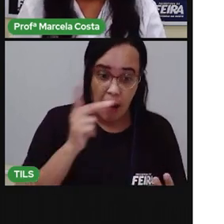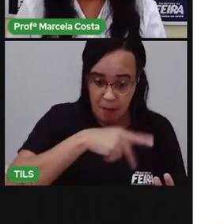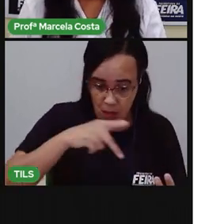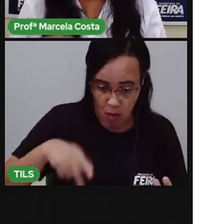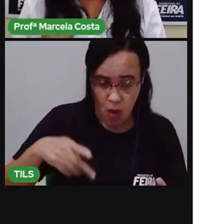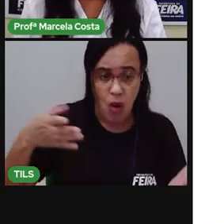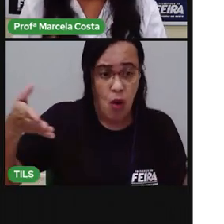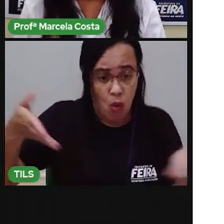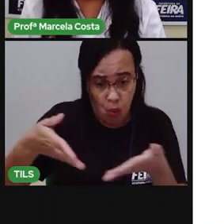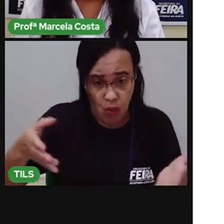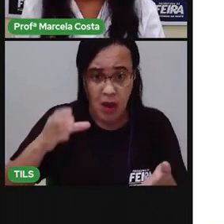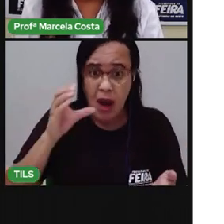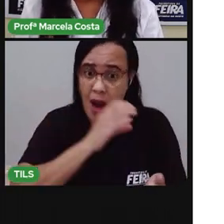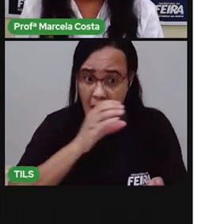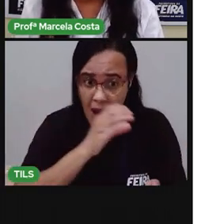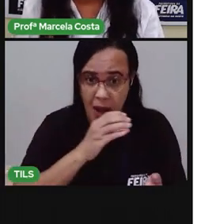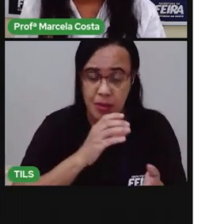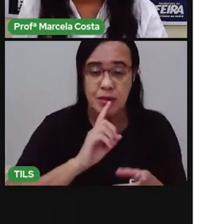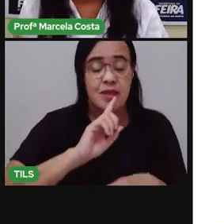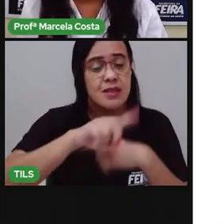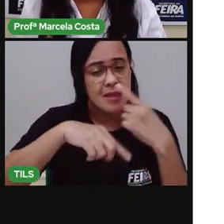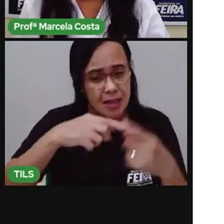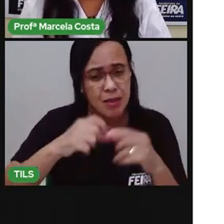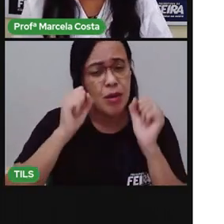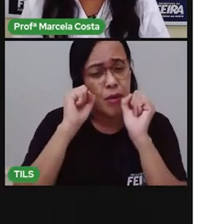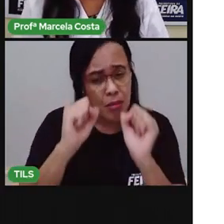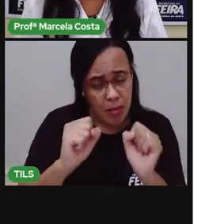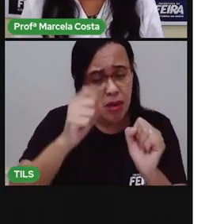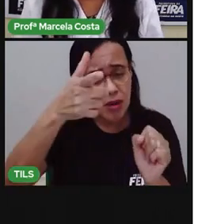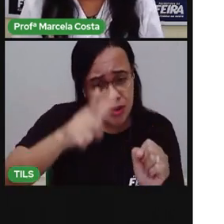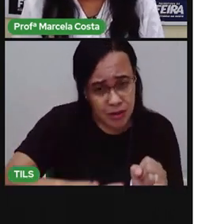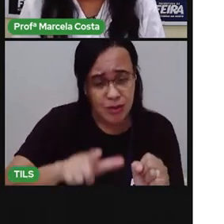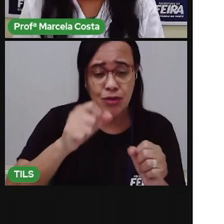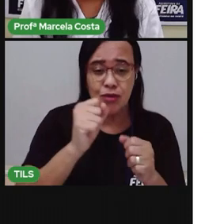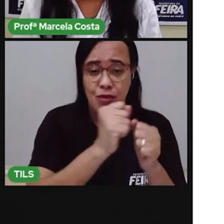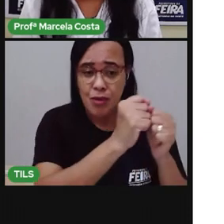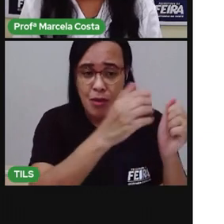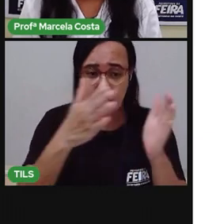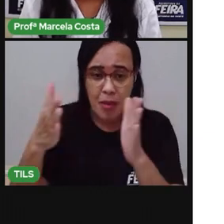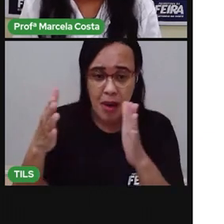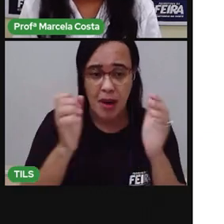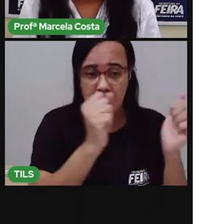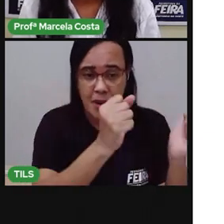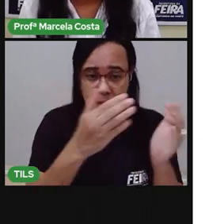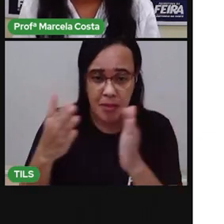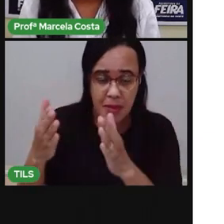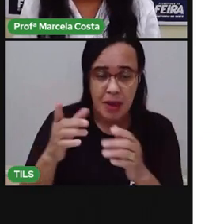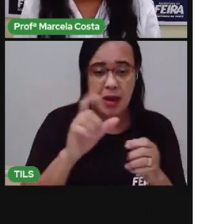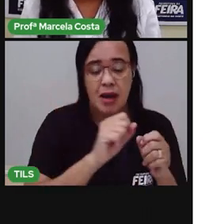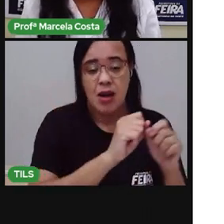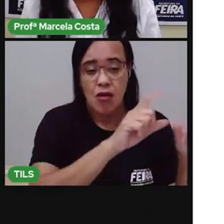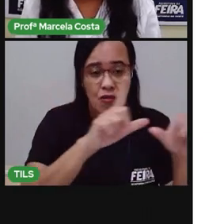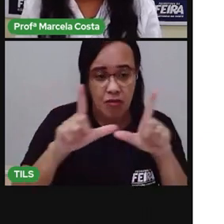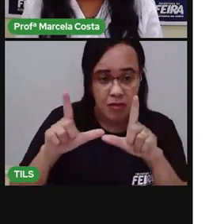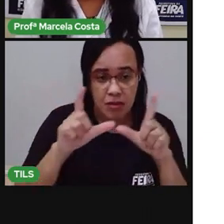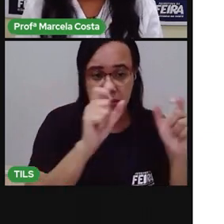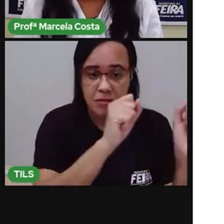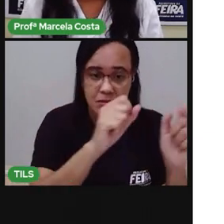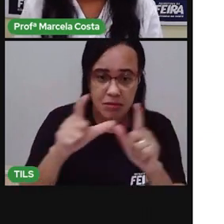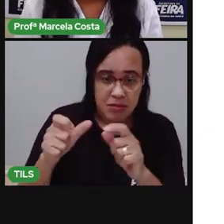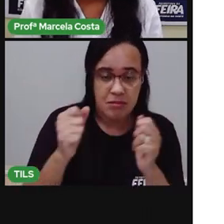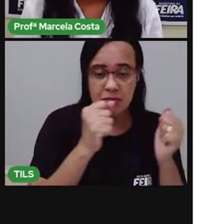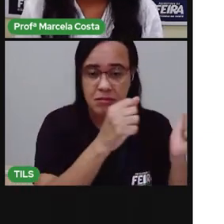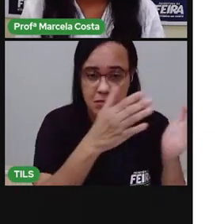preocupe. Você pode assistir de novo o vídeo nesse momento da aula. Pausa o vídeo, vai olhando as palavras, vai